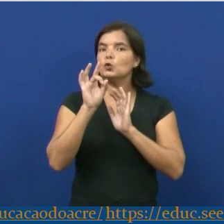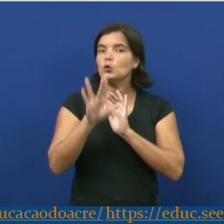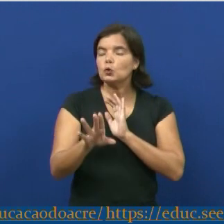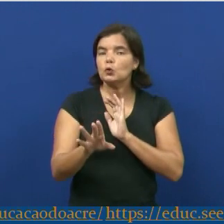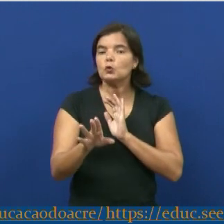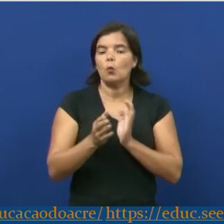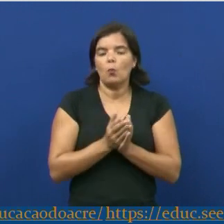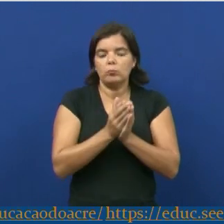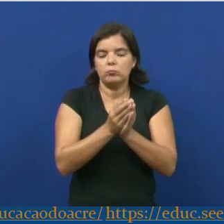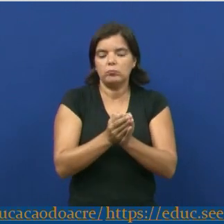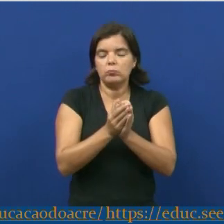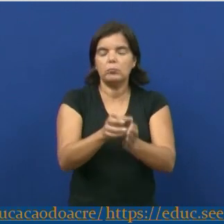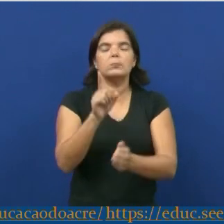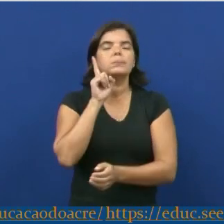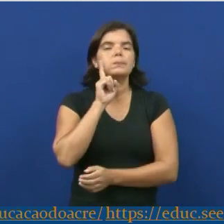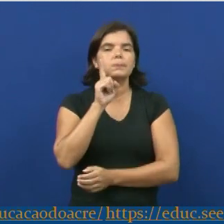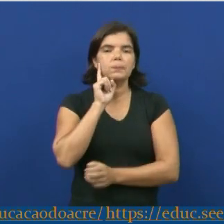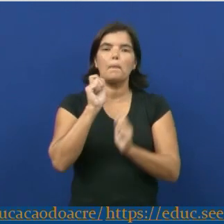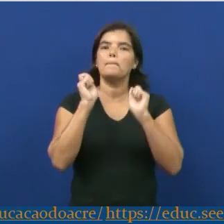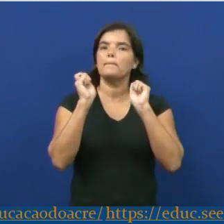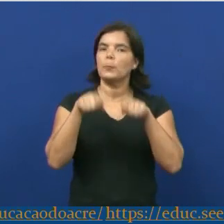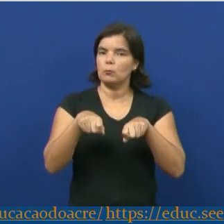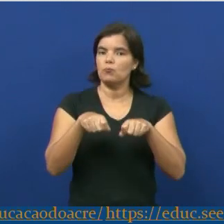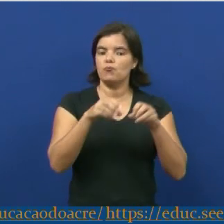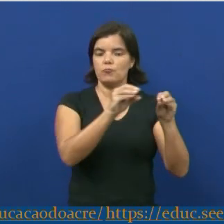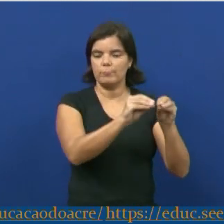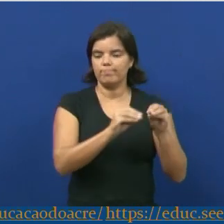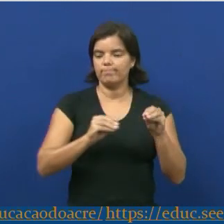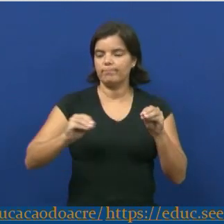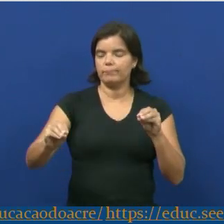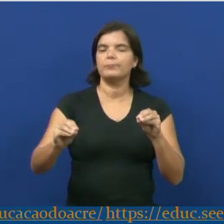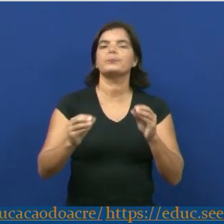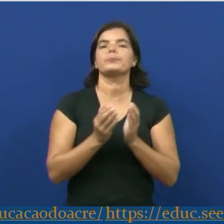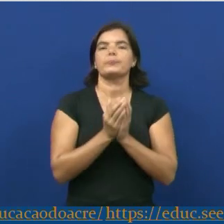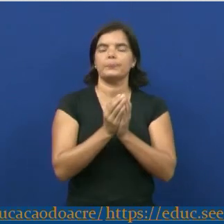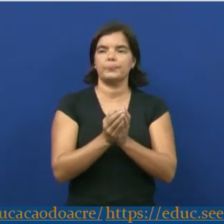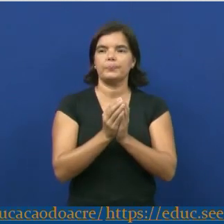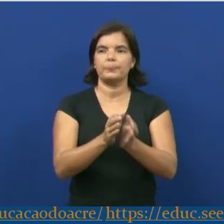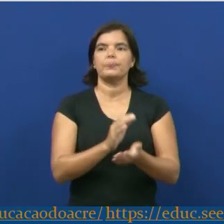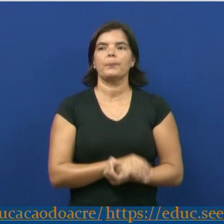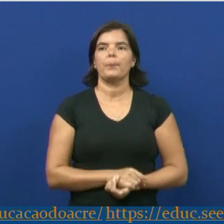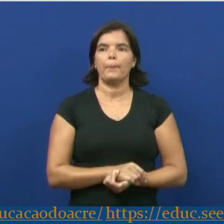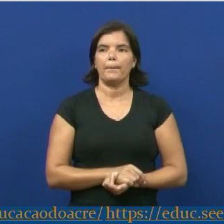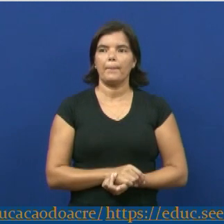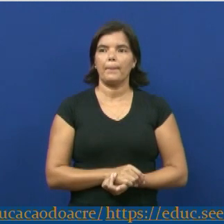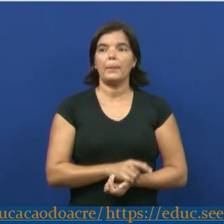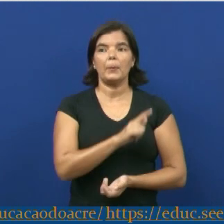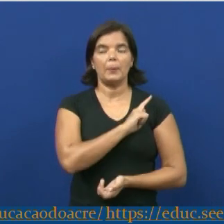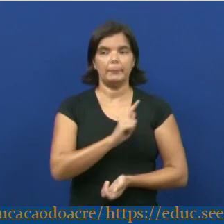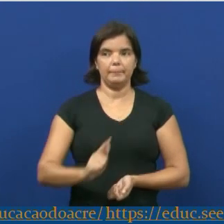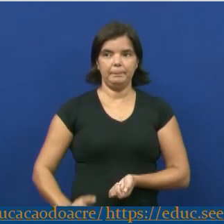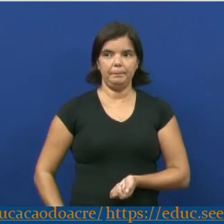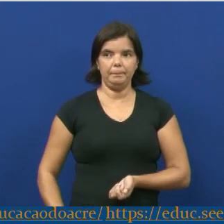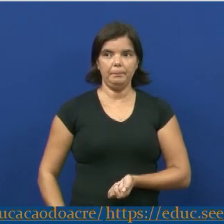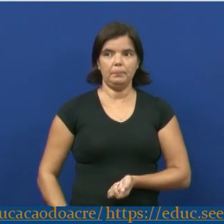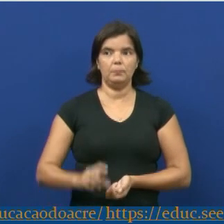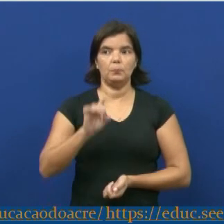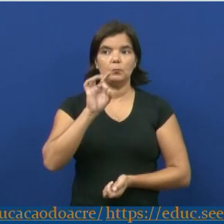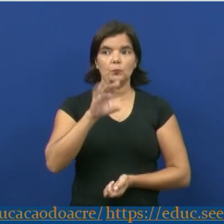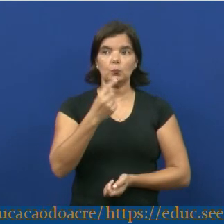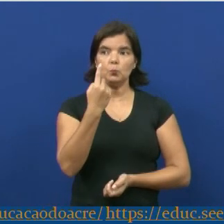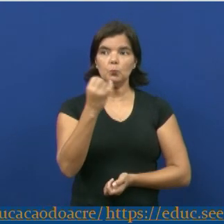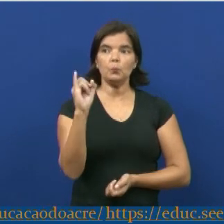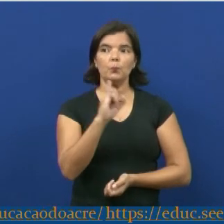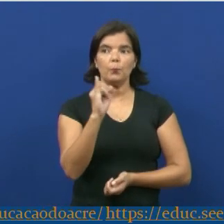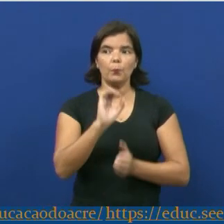somente os navios ingleses poderiam comercializar e navegar nas águas inglesas. E no governo do Cromwell,